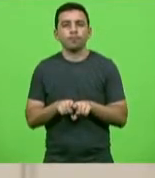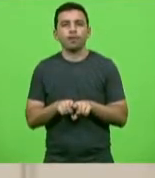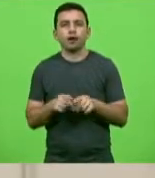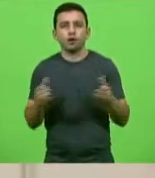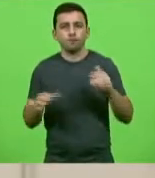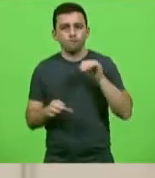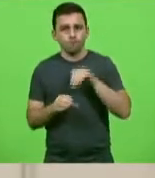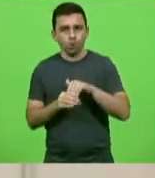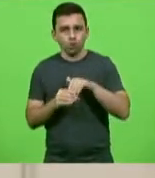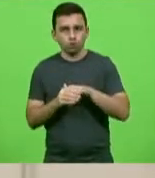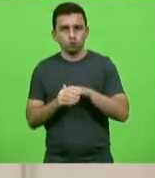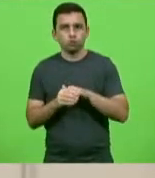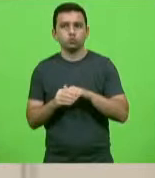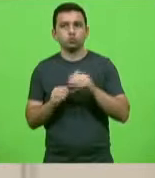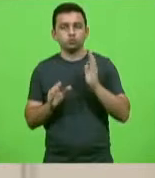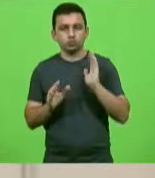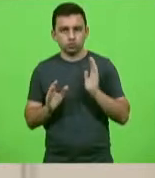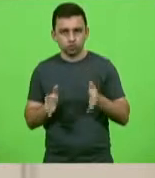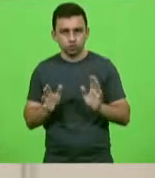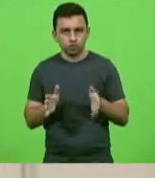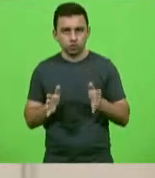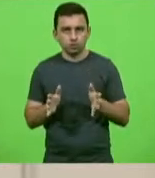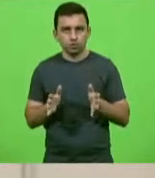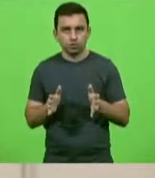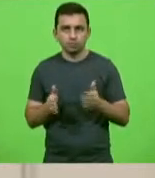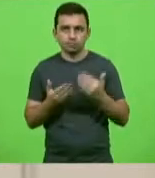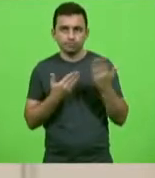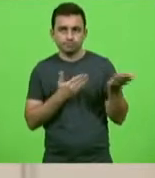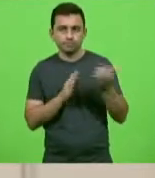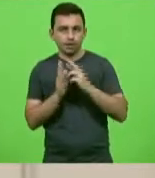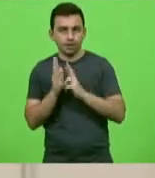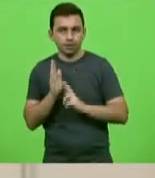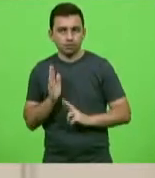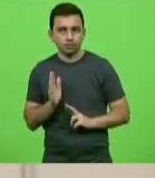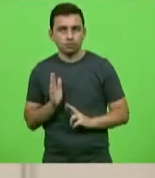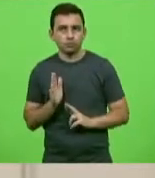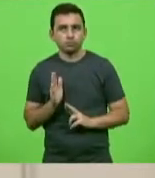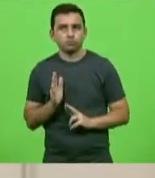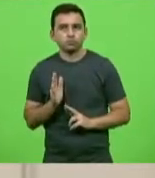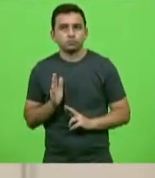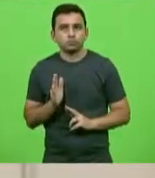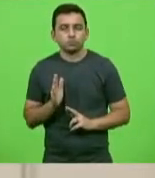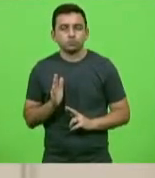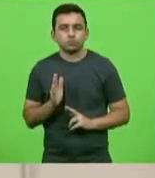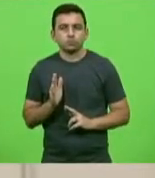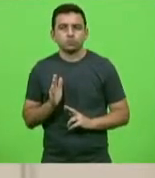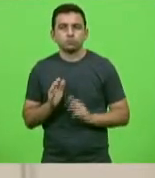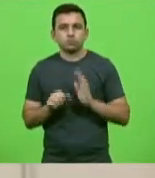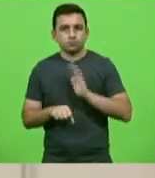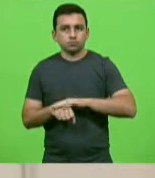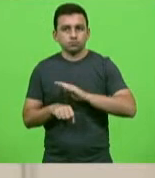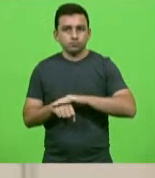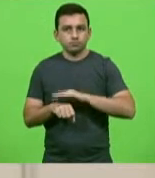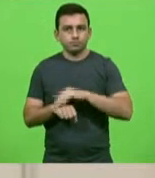o voto proferido pela eminente relatora, a